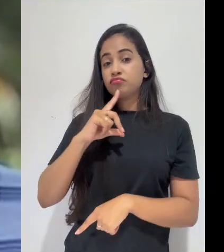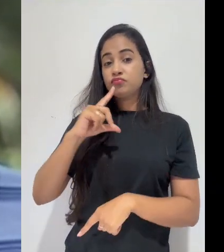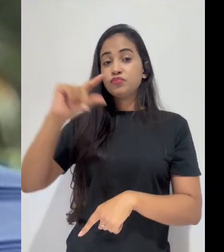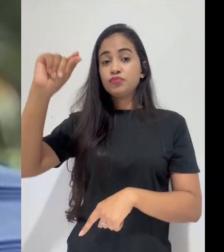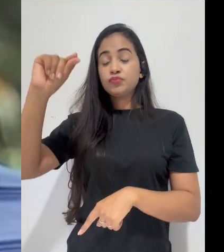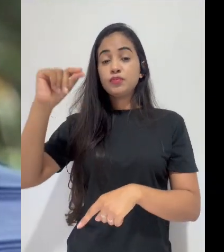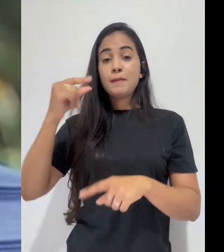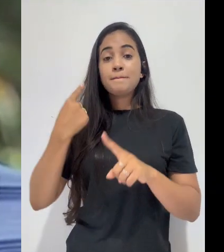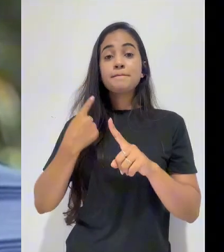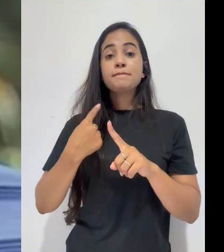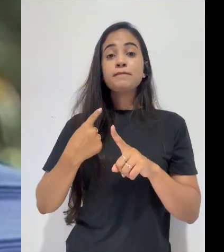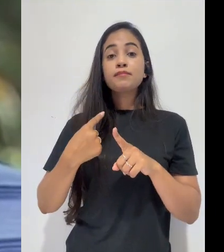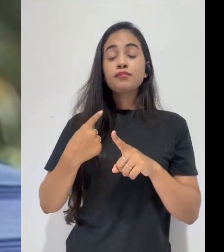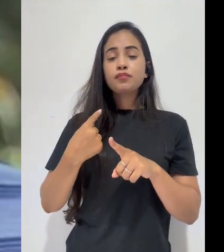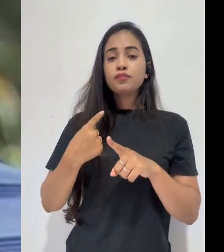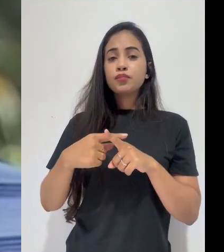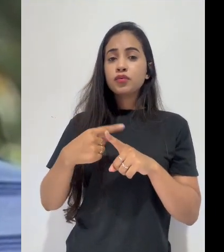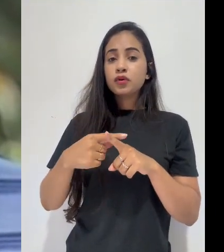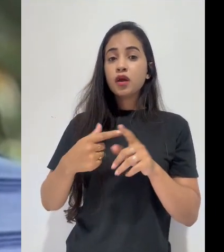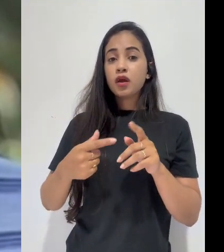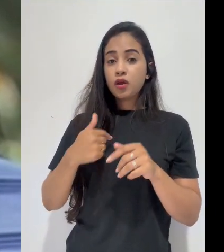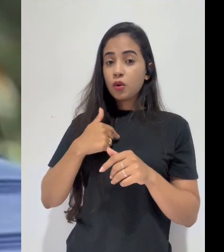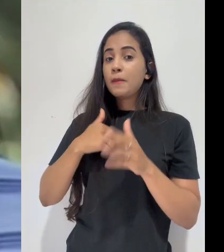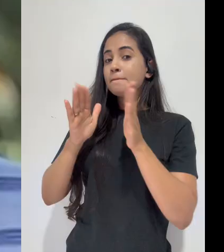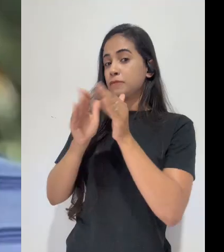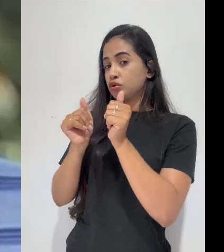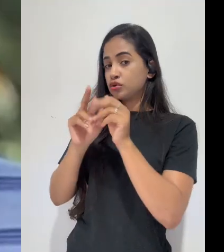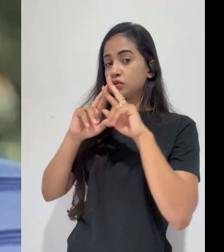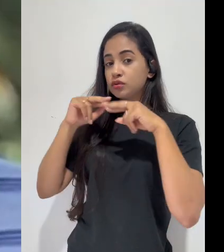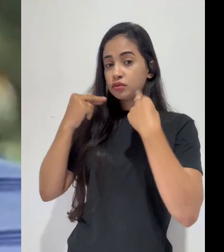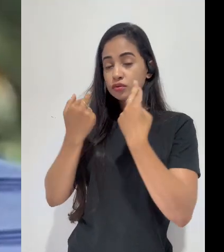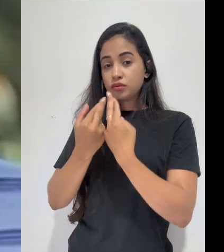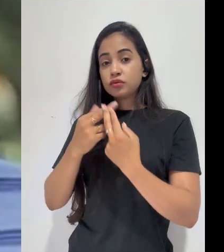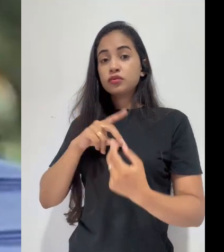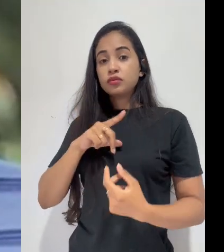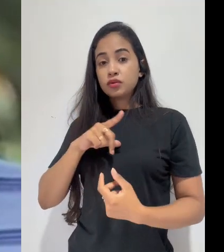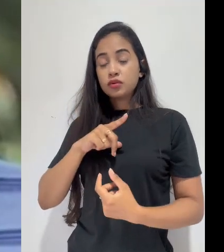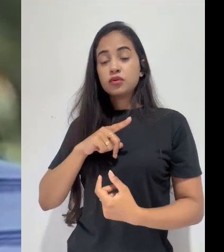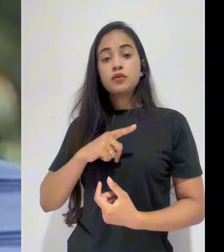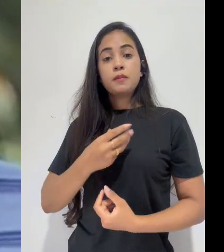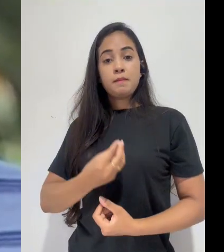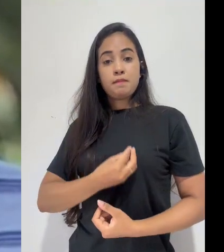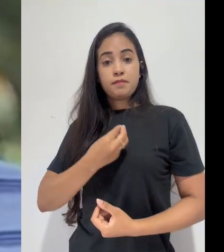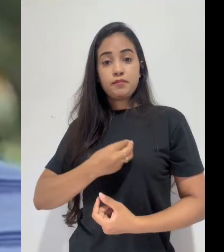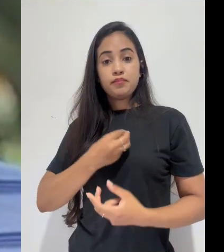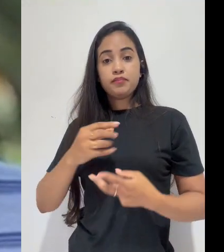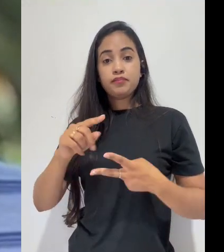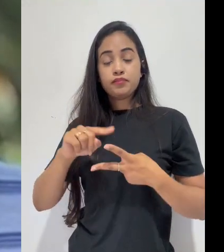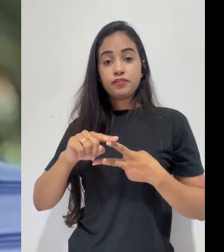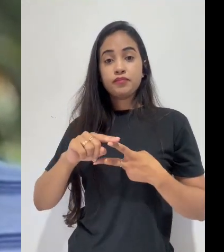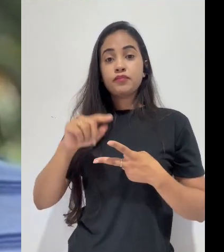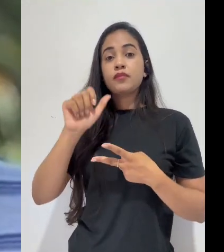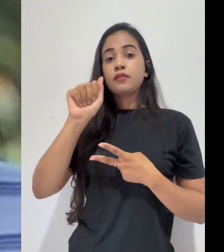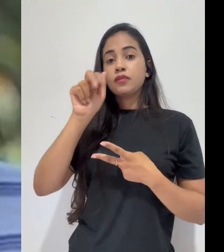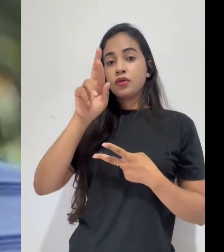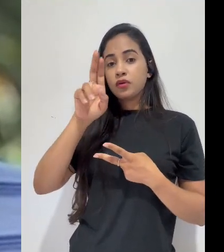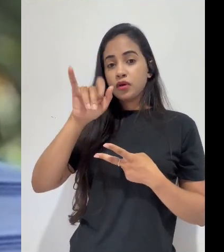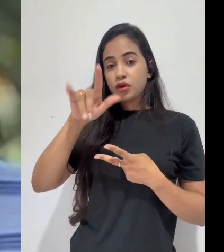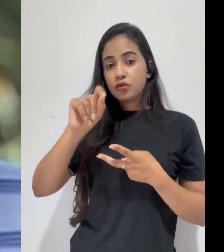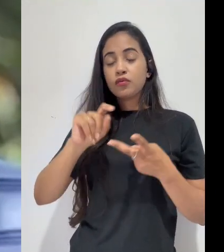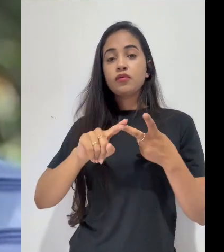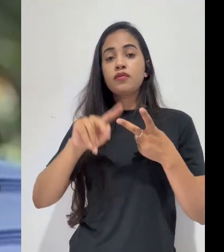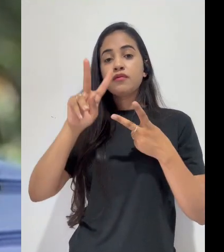ouviu. Porque quando ele solicitou a reunião, estavam presentes, além do Aurélio, o Vâner e o